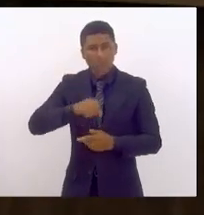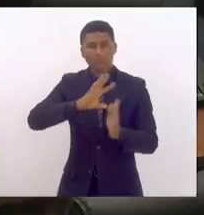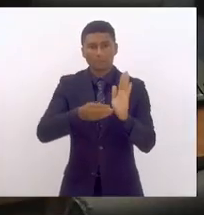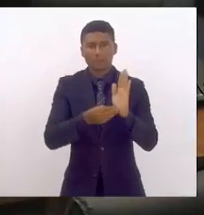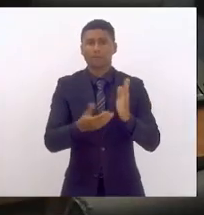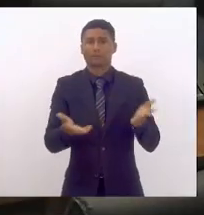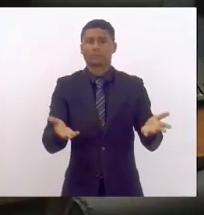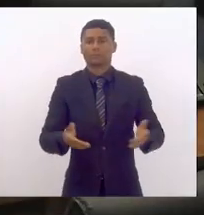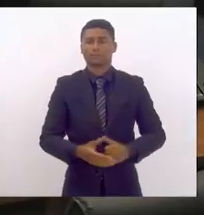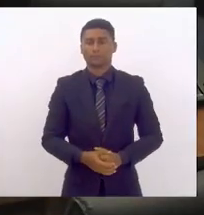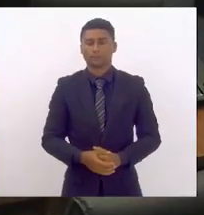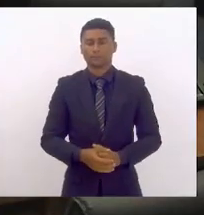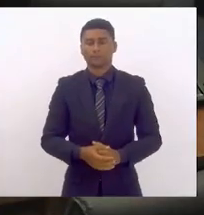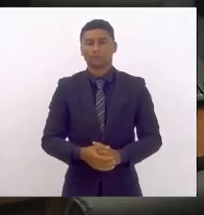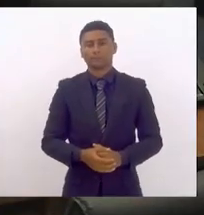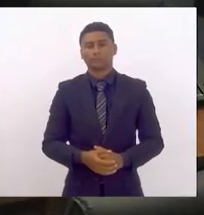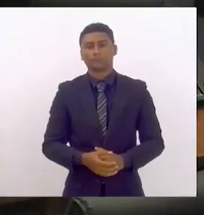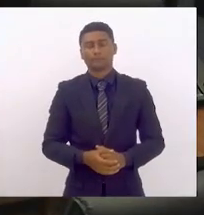emenda